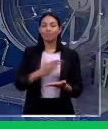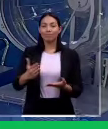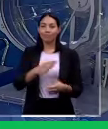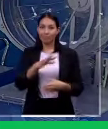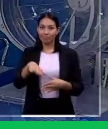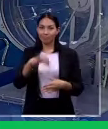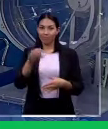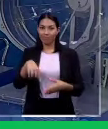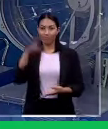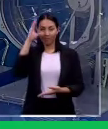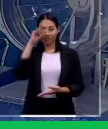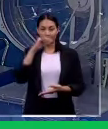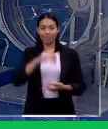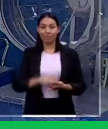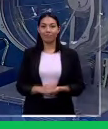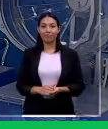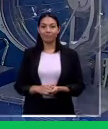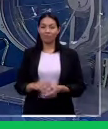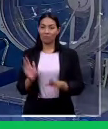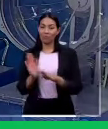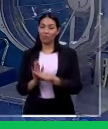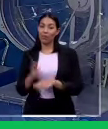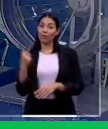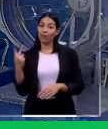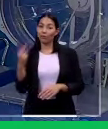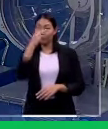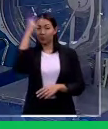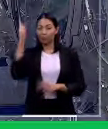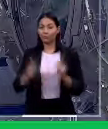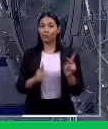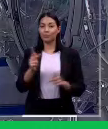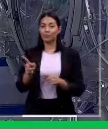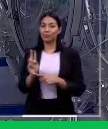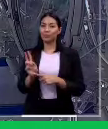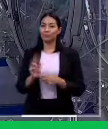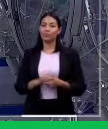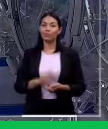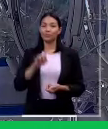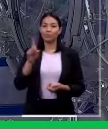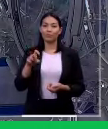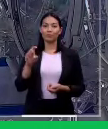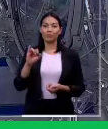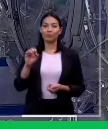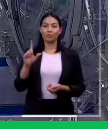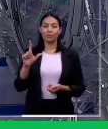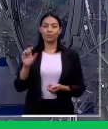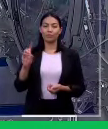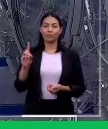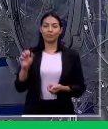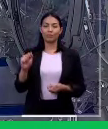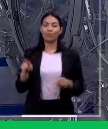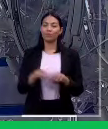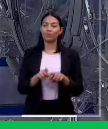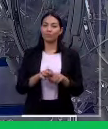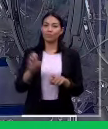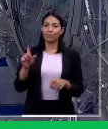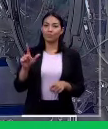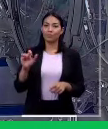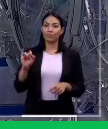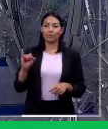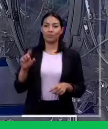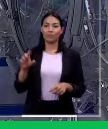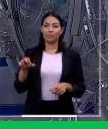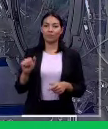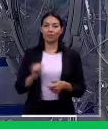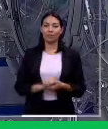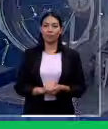nosso sorteio desta noite, eu conto aqui com a presença de duas auditoras populares, a Zilda Camargo e a Helenita dos Santos. Muito